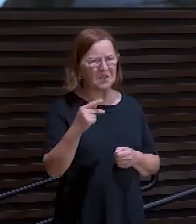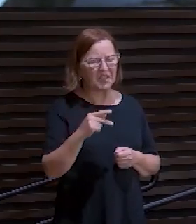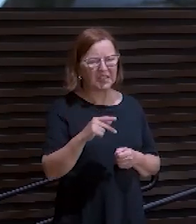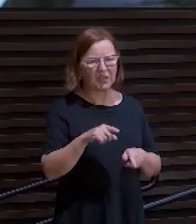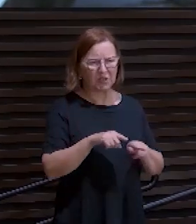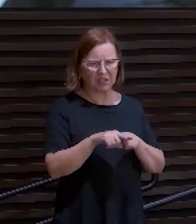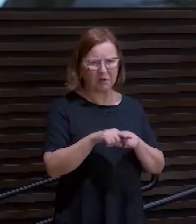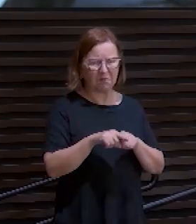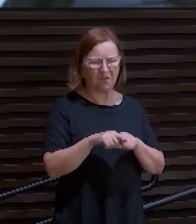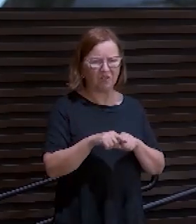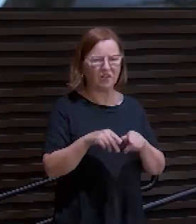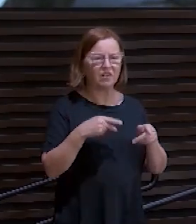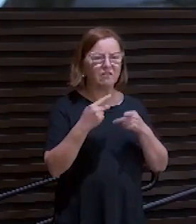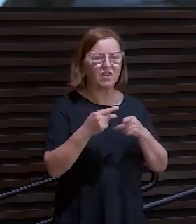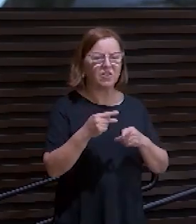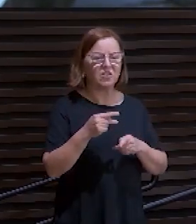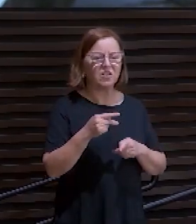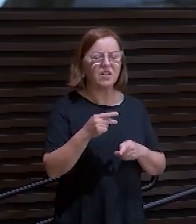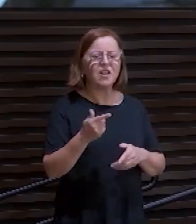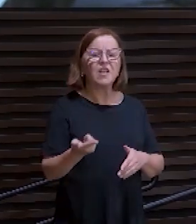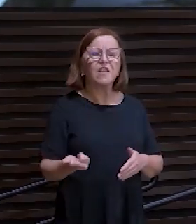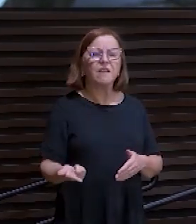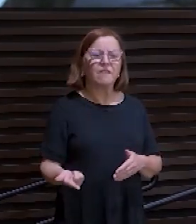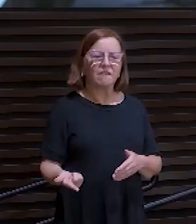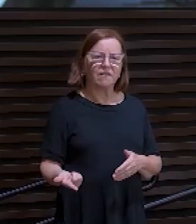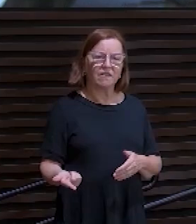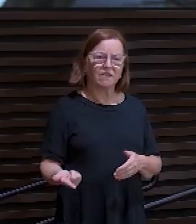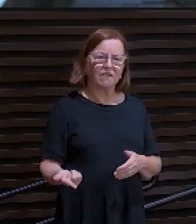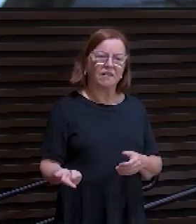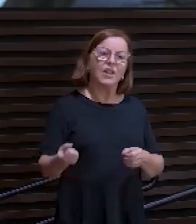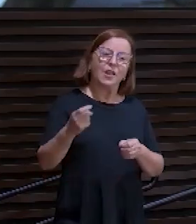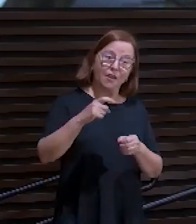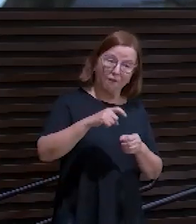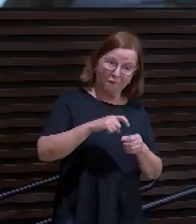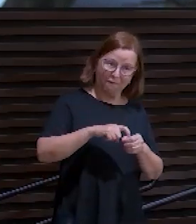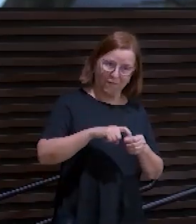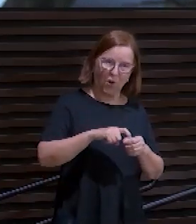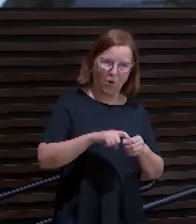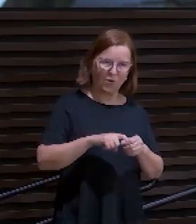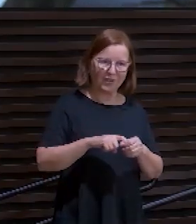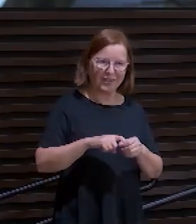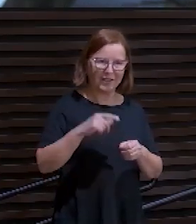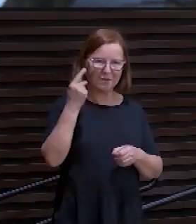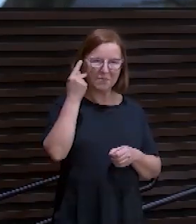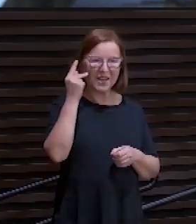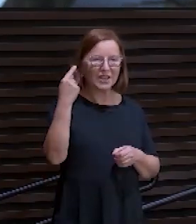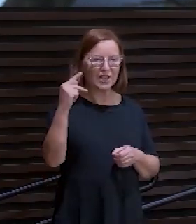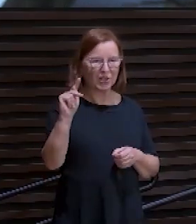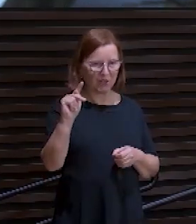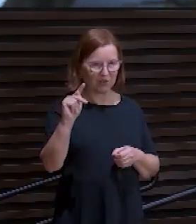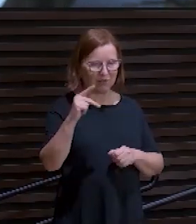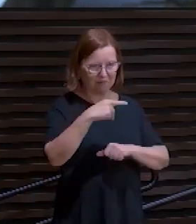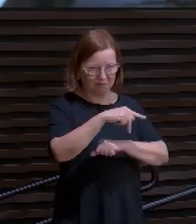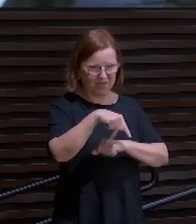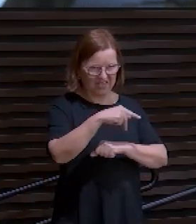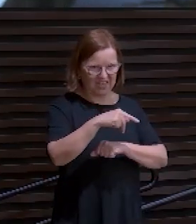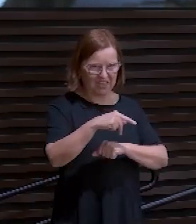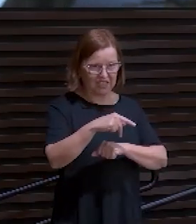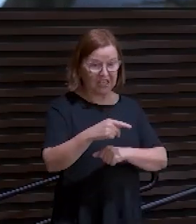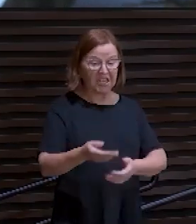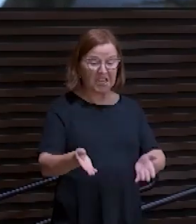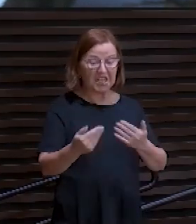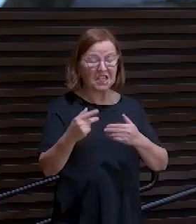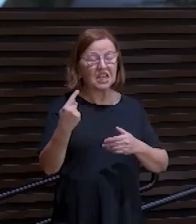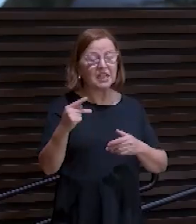voltar, e vão chamar o pai de vocês, e o pai de vocês tem que vir. O irmão mais novo